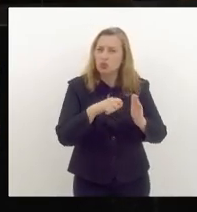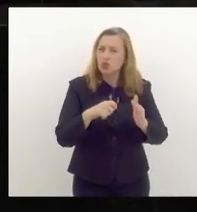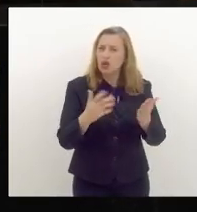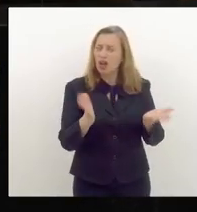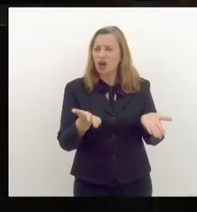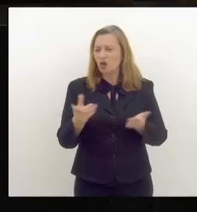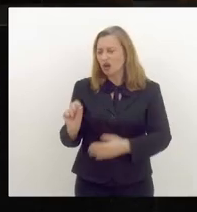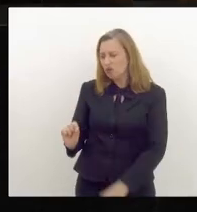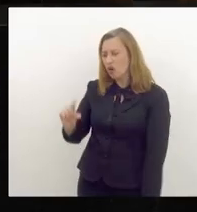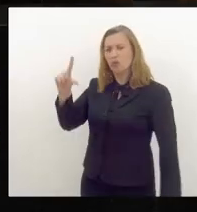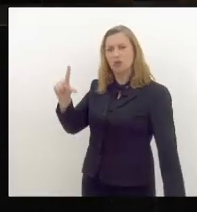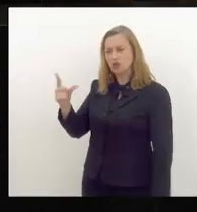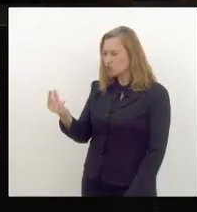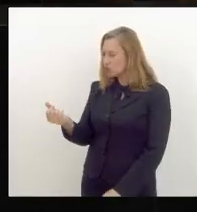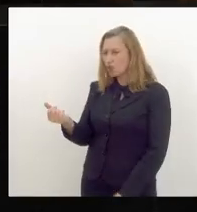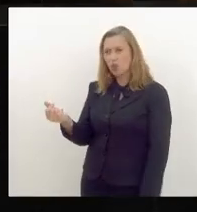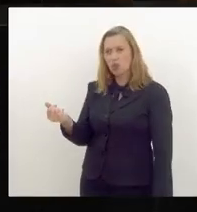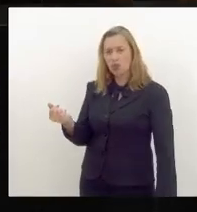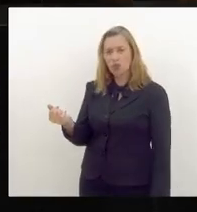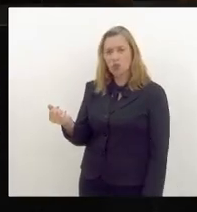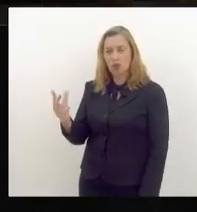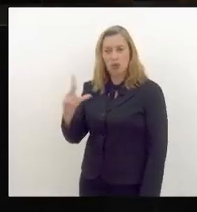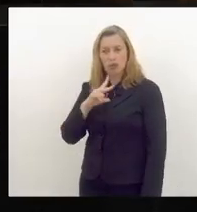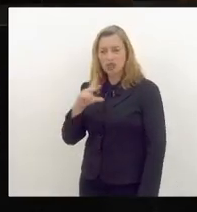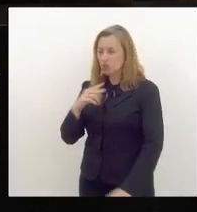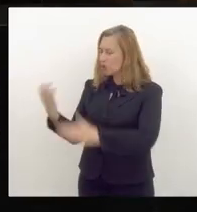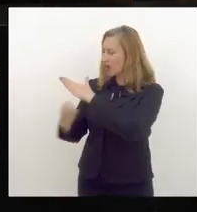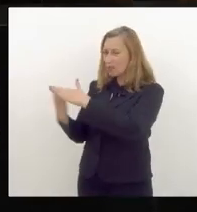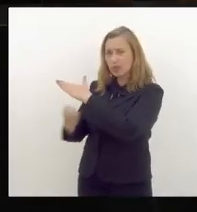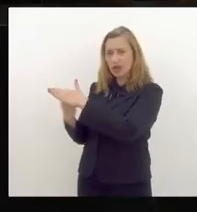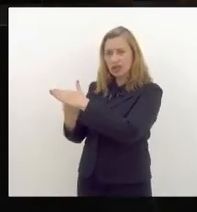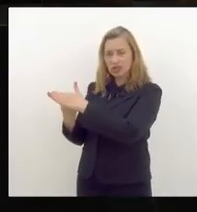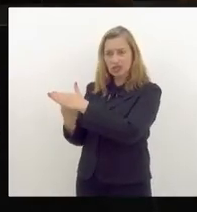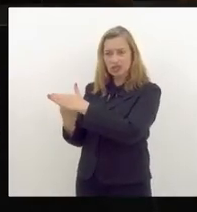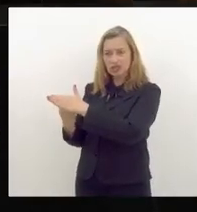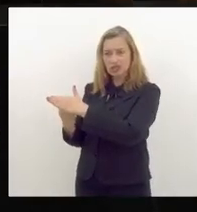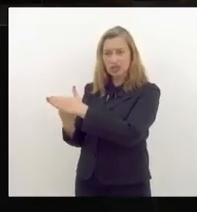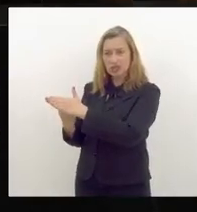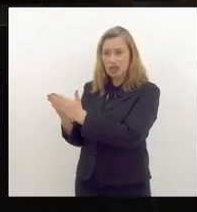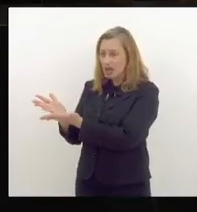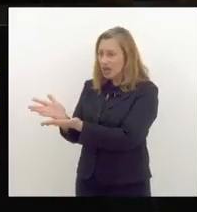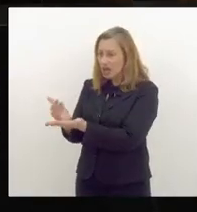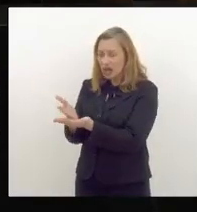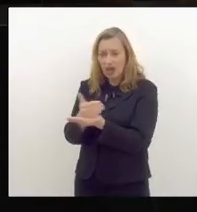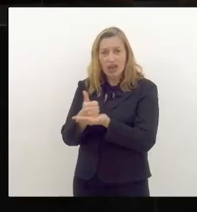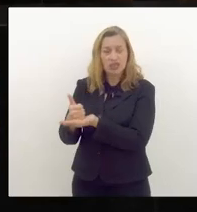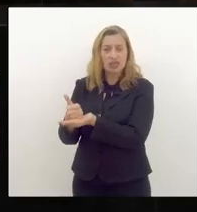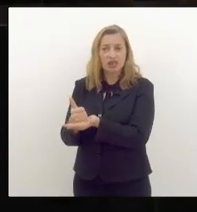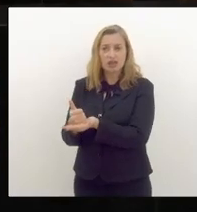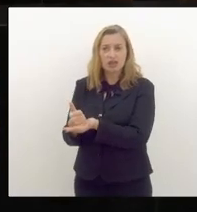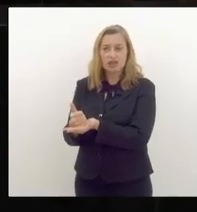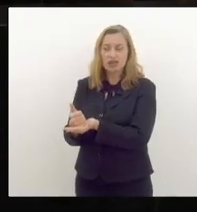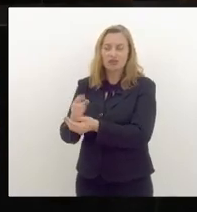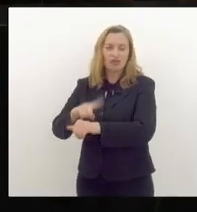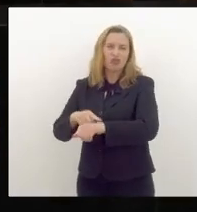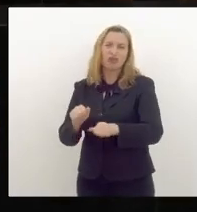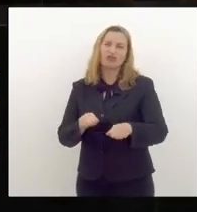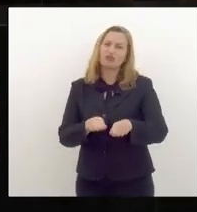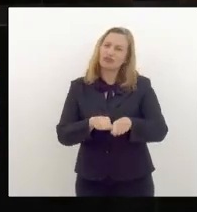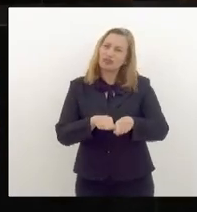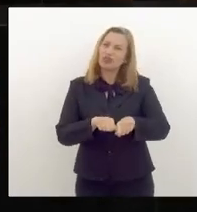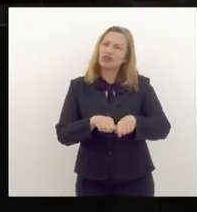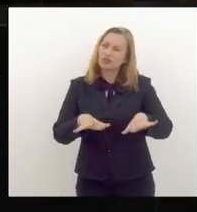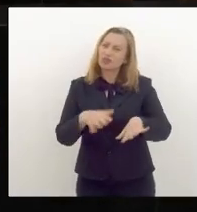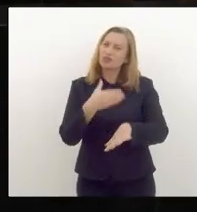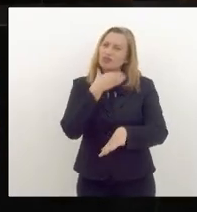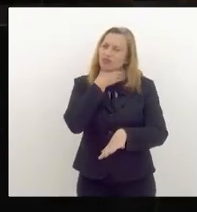da entidade privada que deve ter um lucro absurdo na concessão daquele pedágio E no momento de crise e